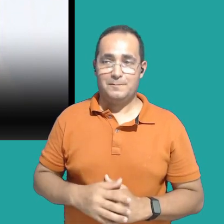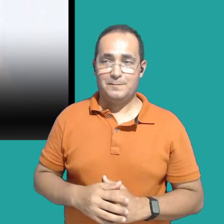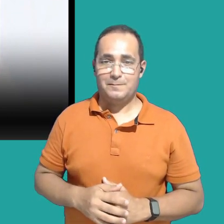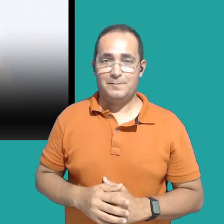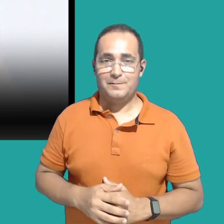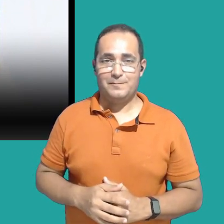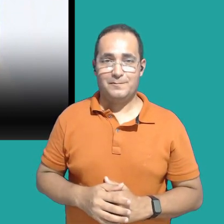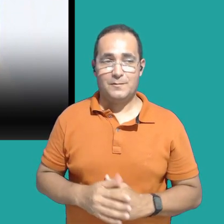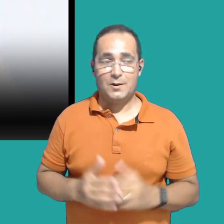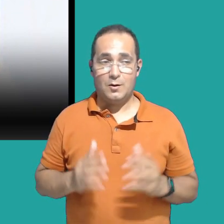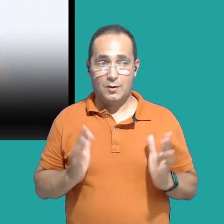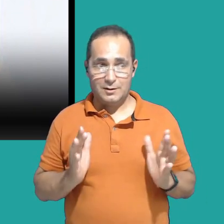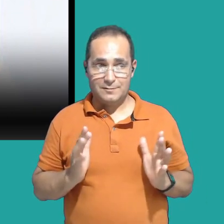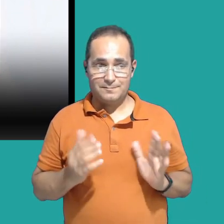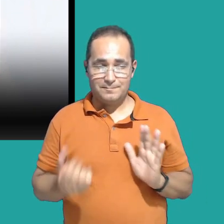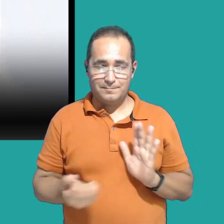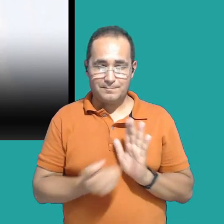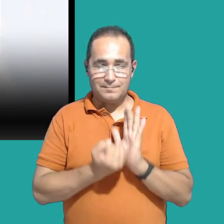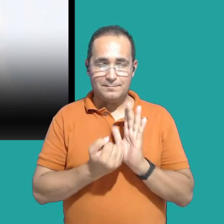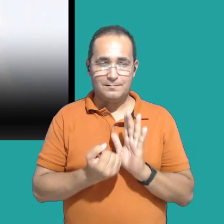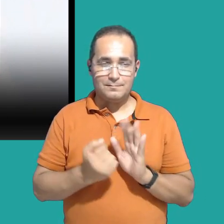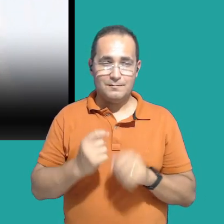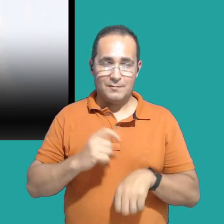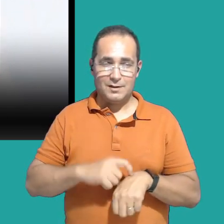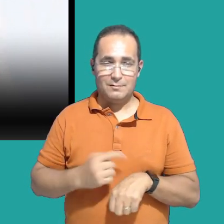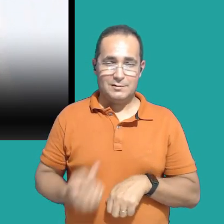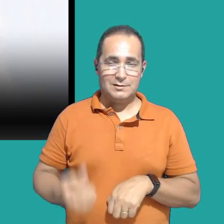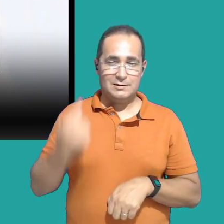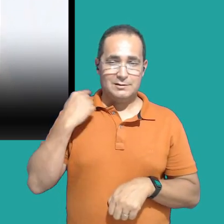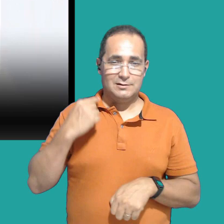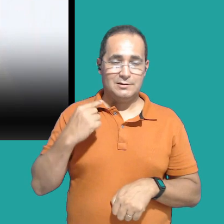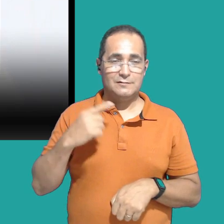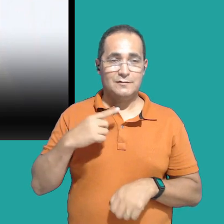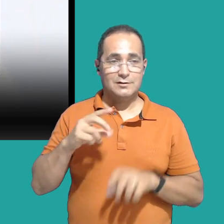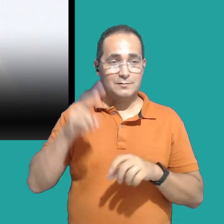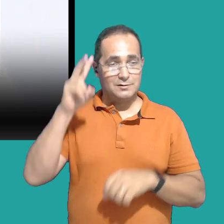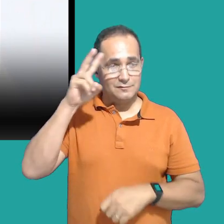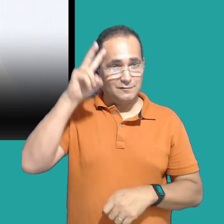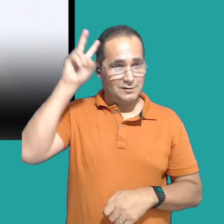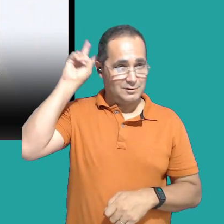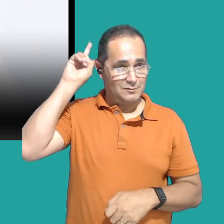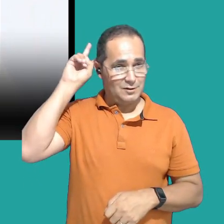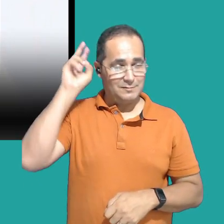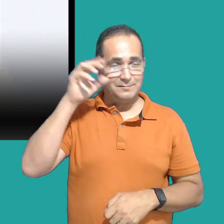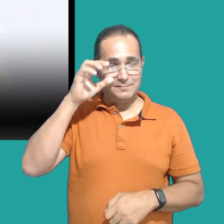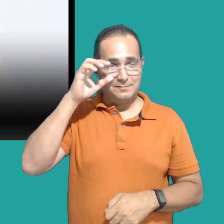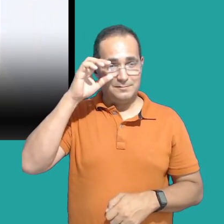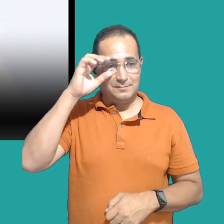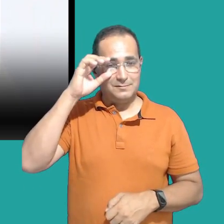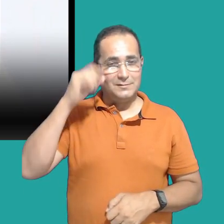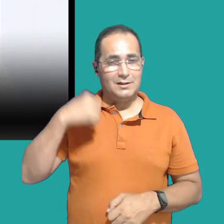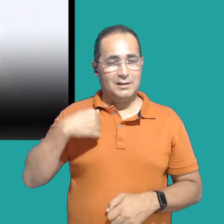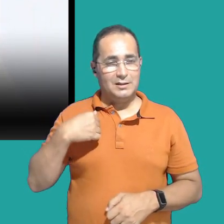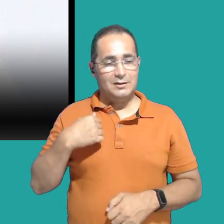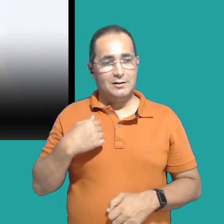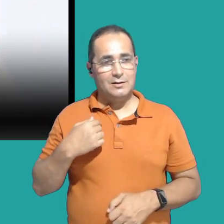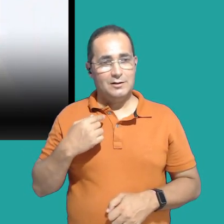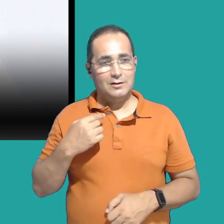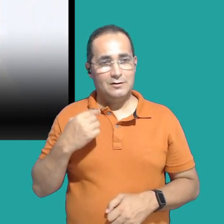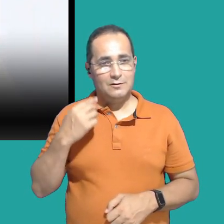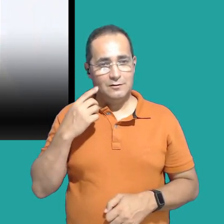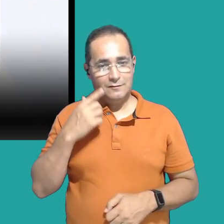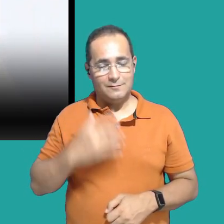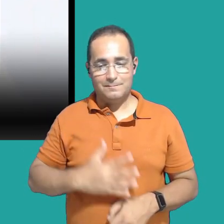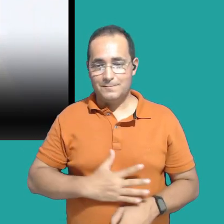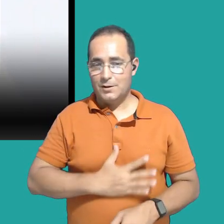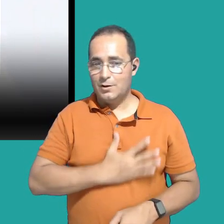trauma desse. Olha, uma coisa que marcou faz um certo tempo, porque foi na época do vestibular,